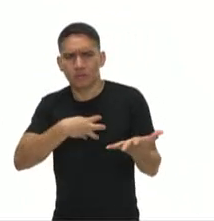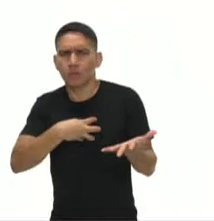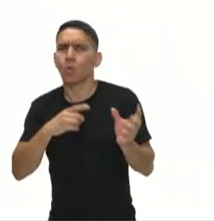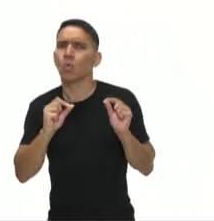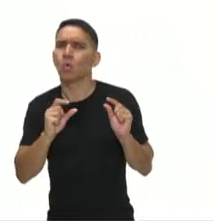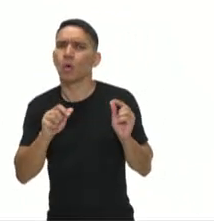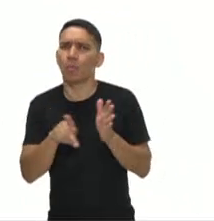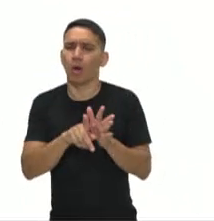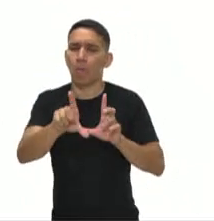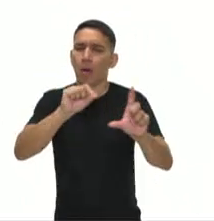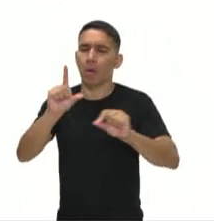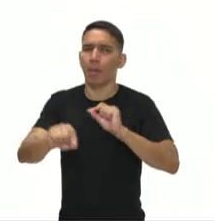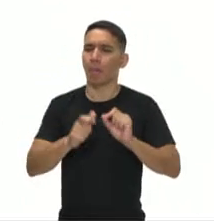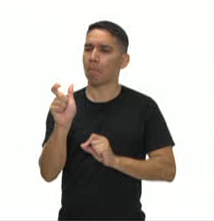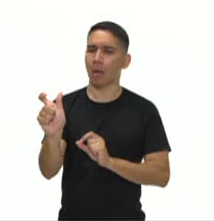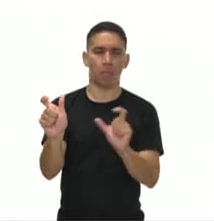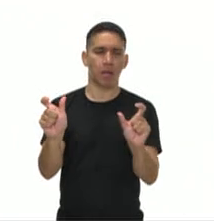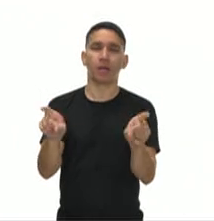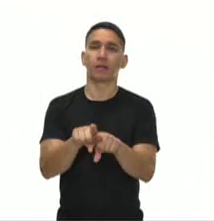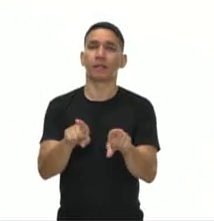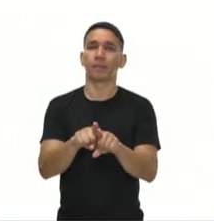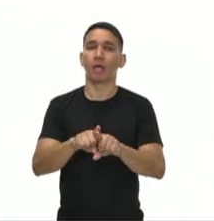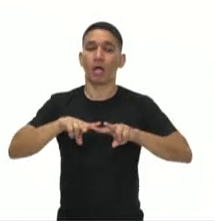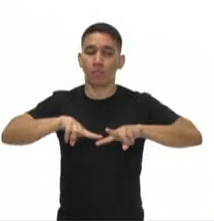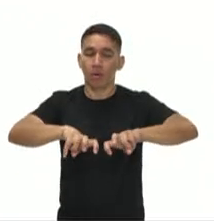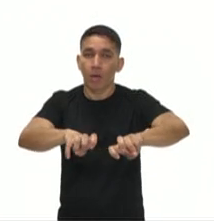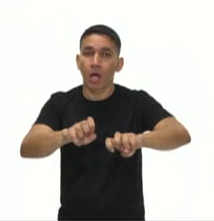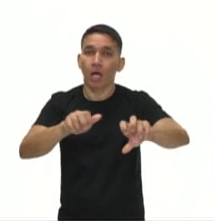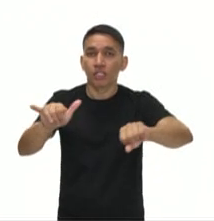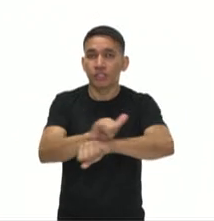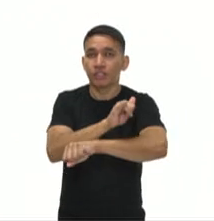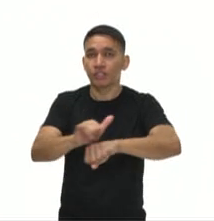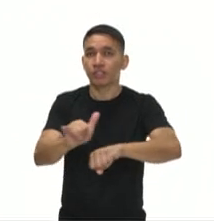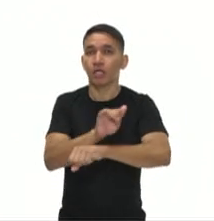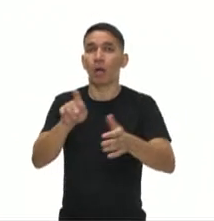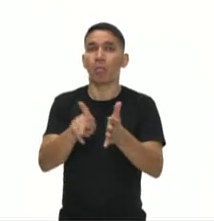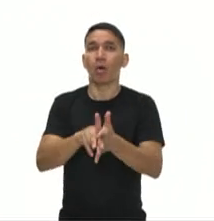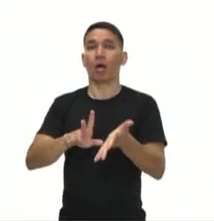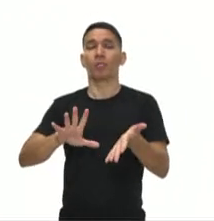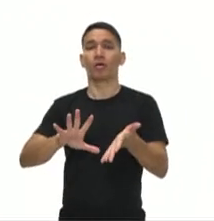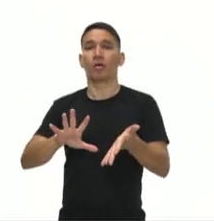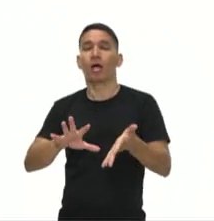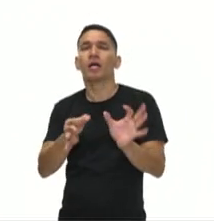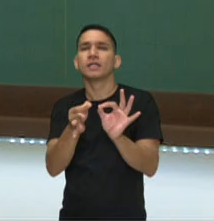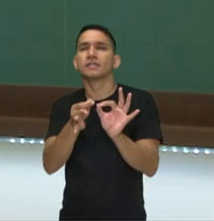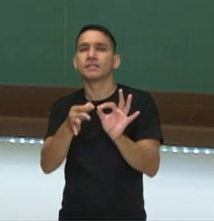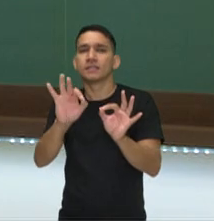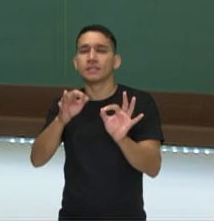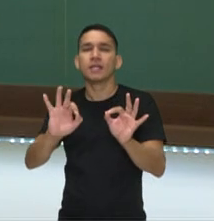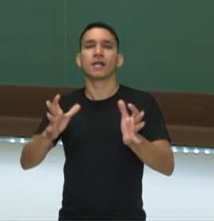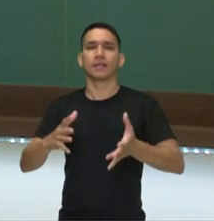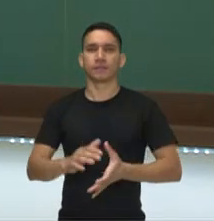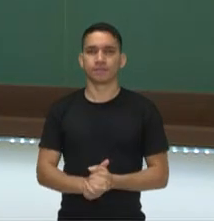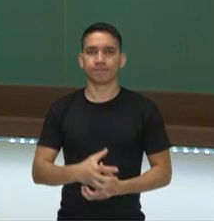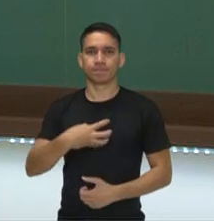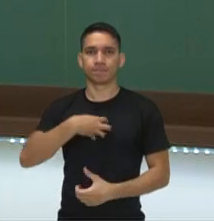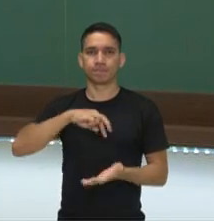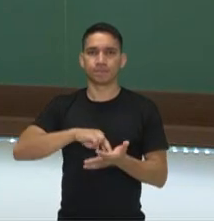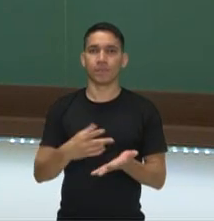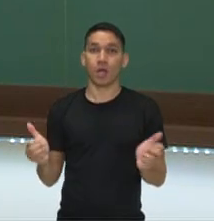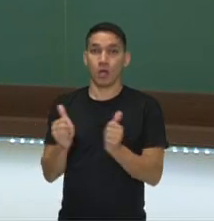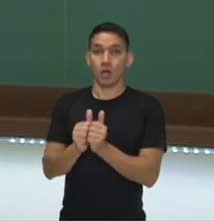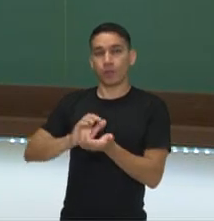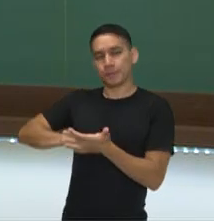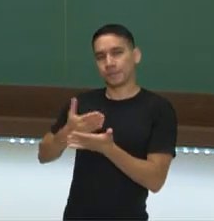da escolha de uma palavra e da exploração de recursos morfossintáticos. Para trabalhar comigo, tenho o nosso